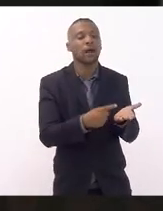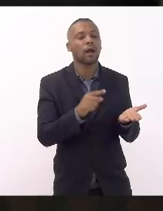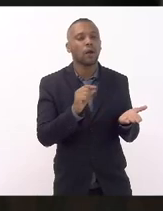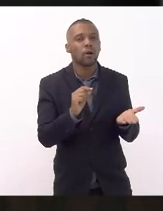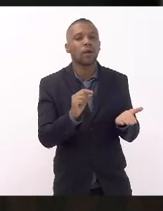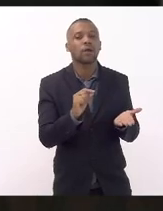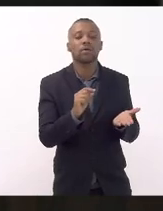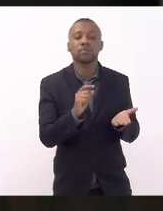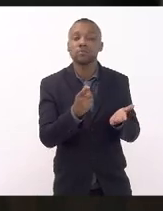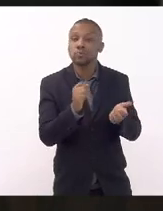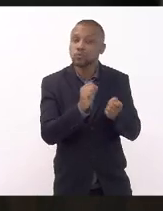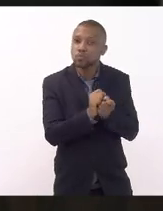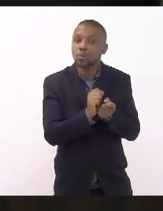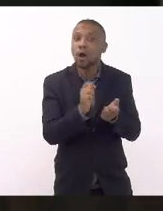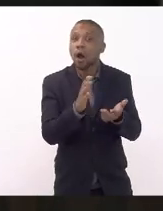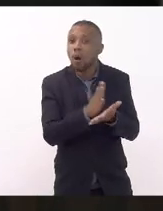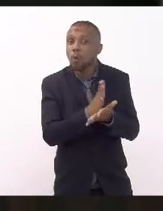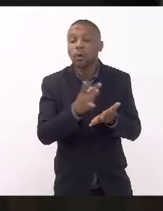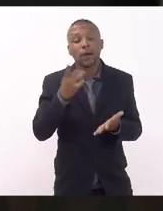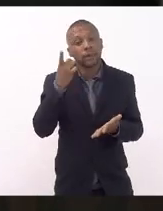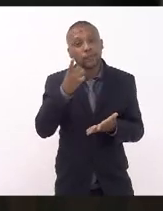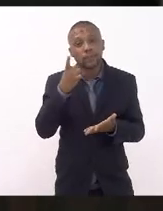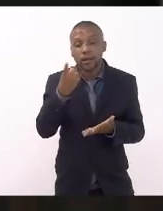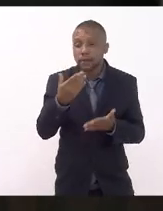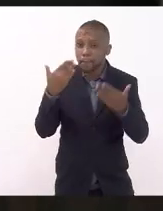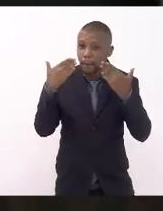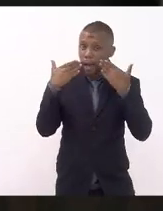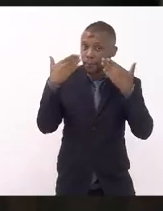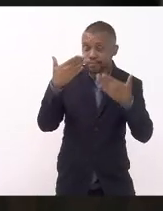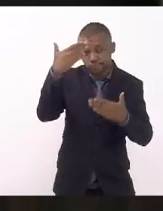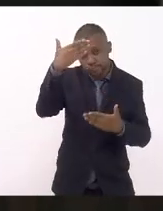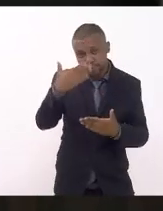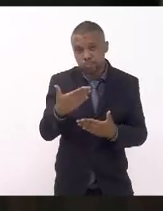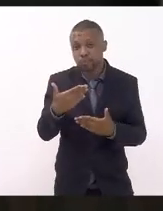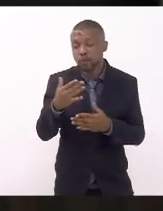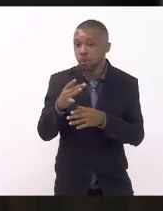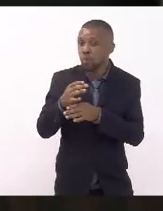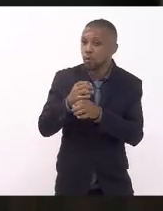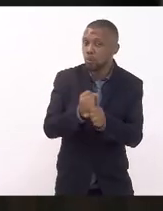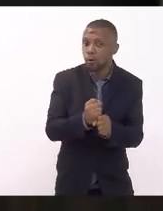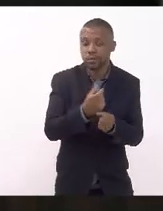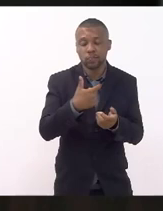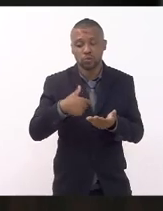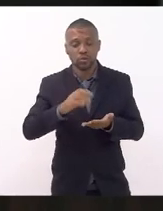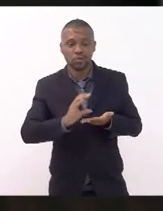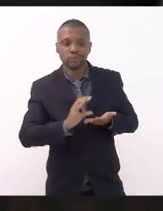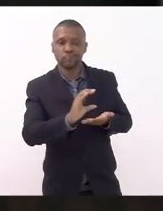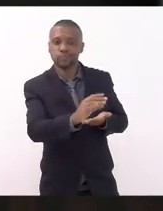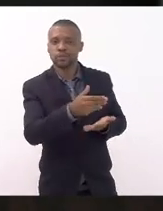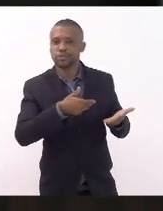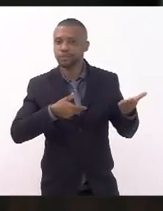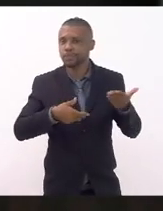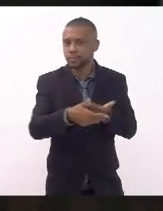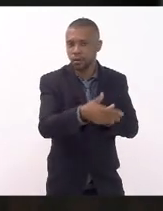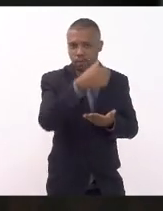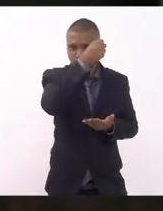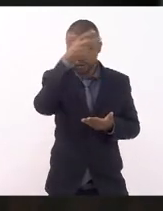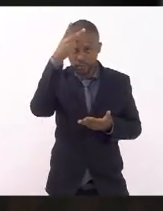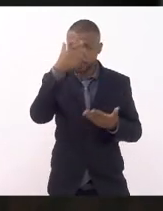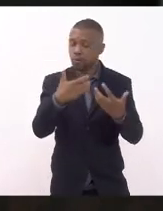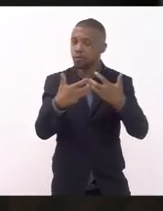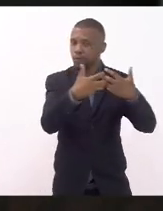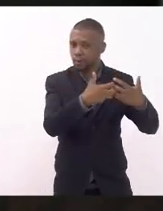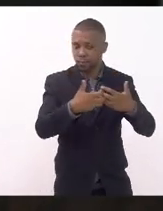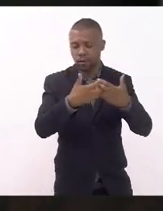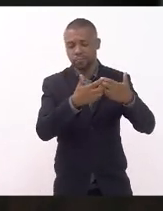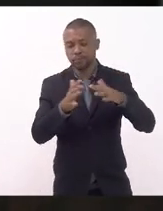com alguns deputados para prestar conta dos recursos que nós repassamos para o município. Então, quero aproveitar a fala de Vossa Excelência